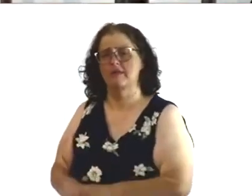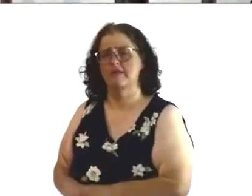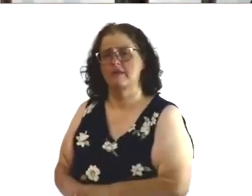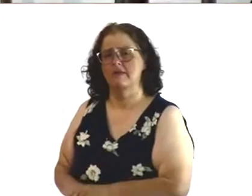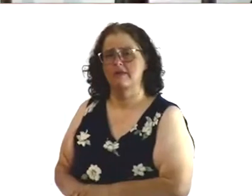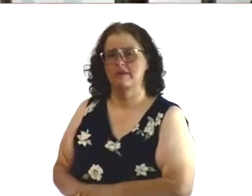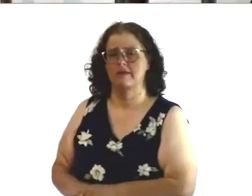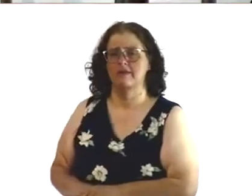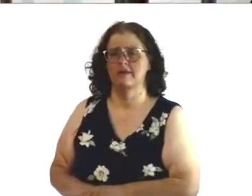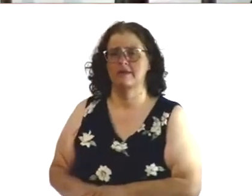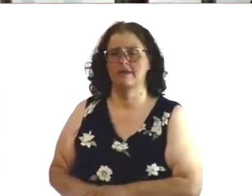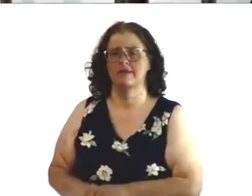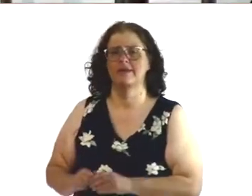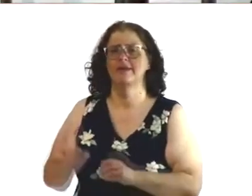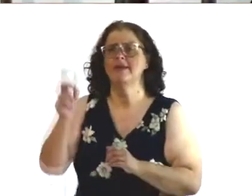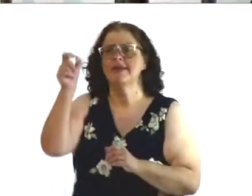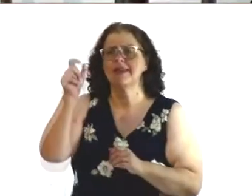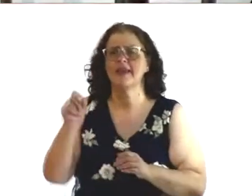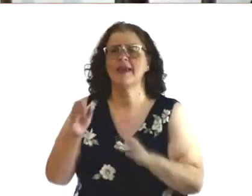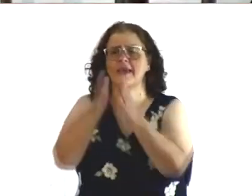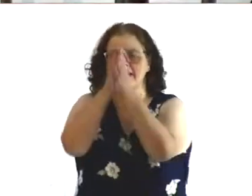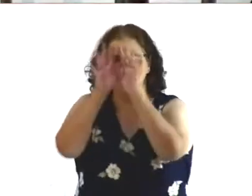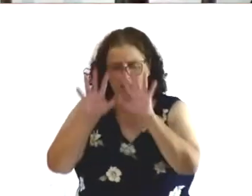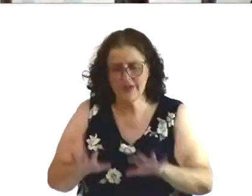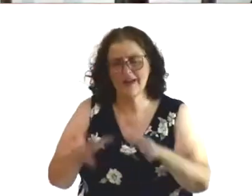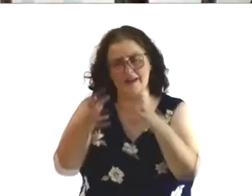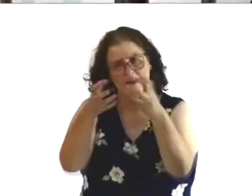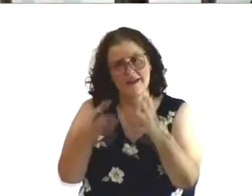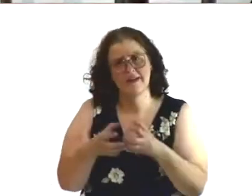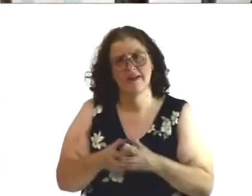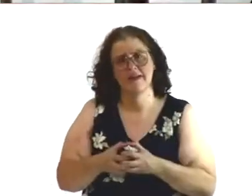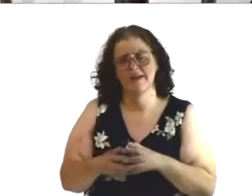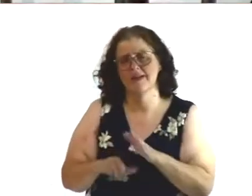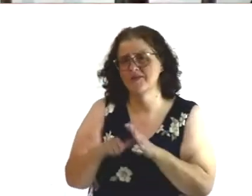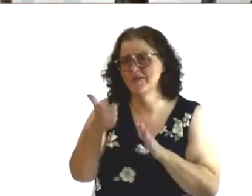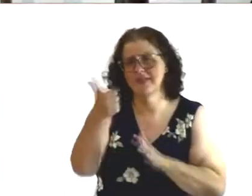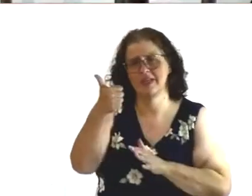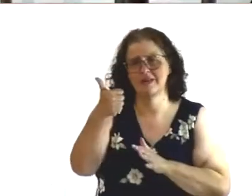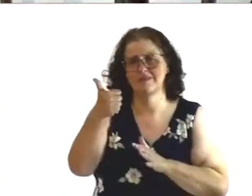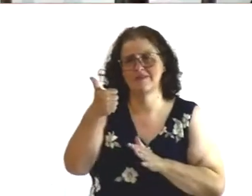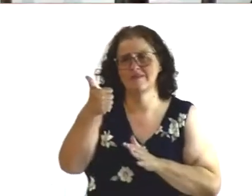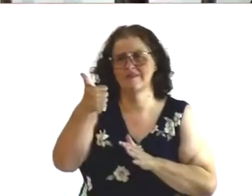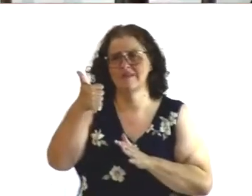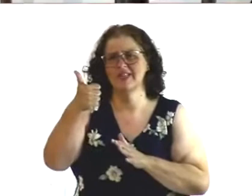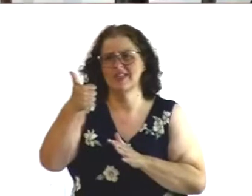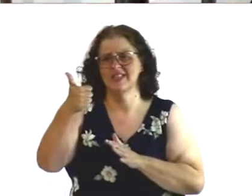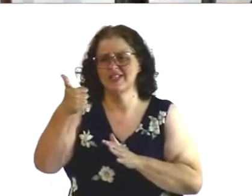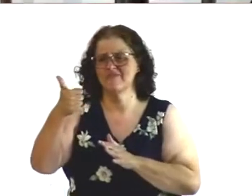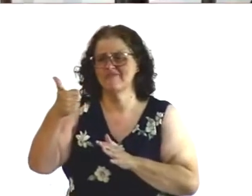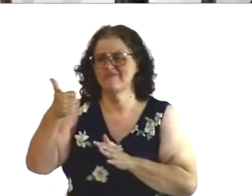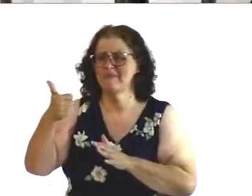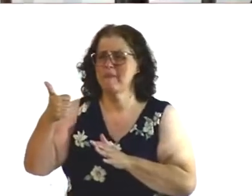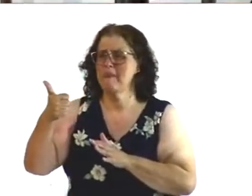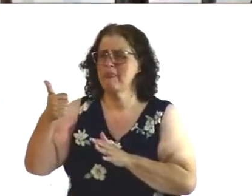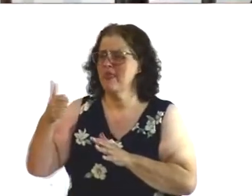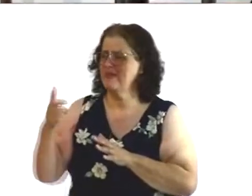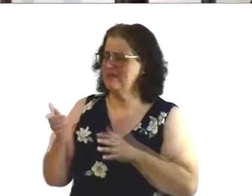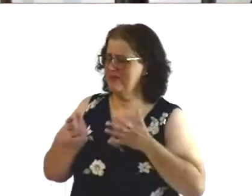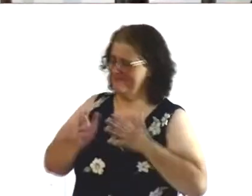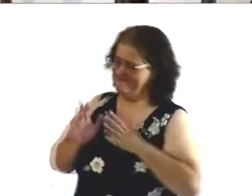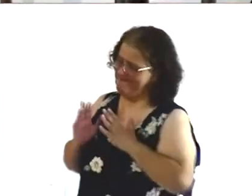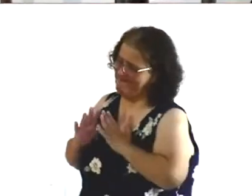quer adorar ao Senhor, num primeiro momento, precisa renunciar. Sabe o que é a primeira